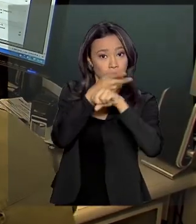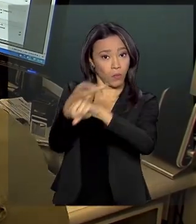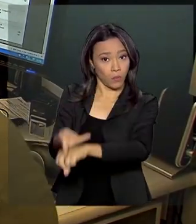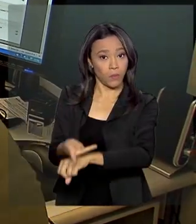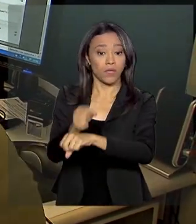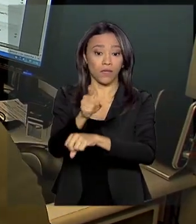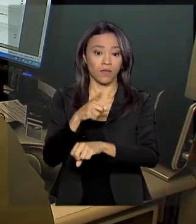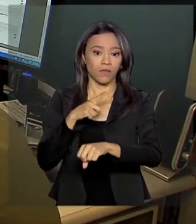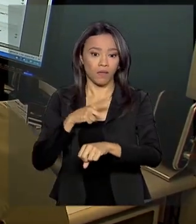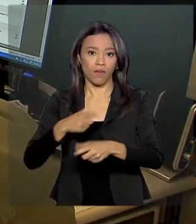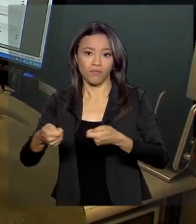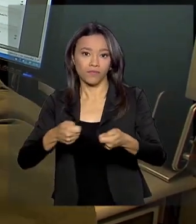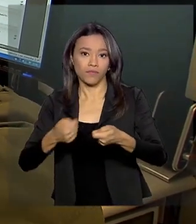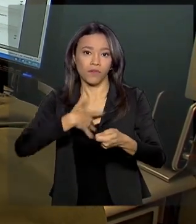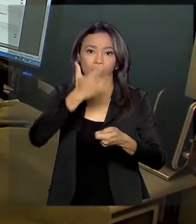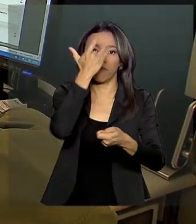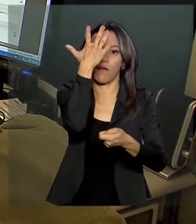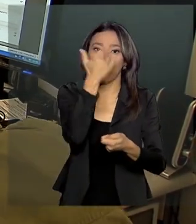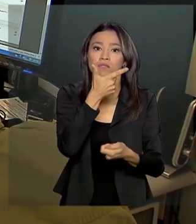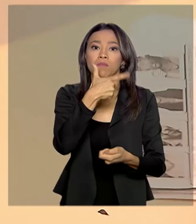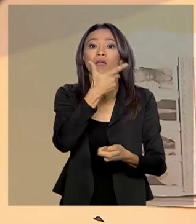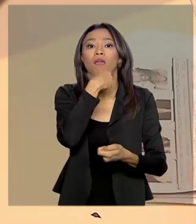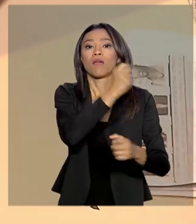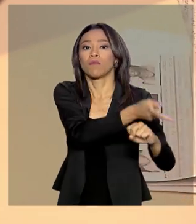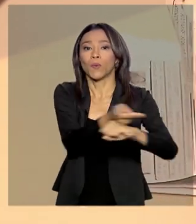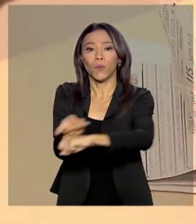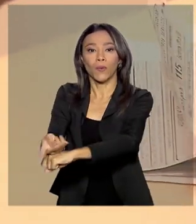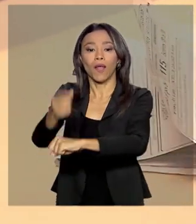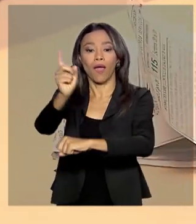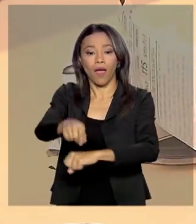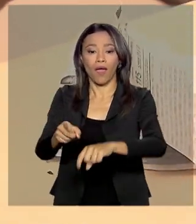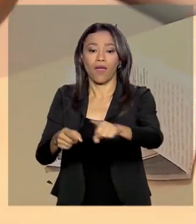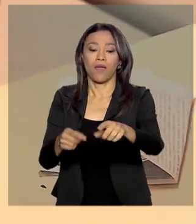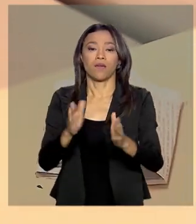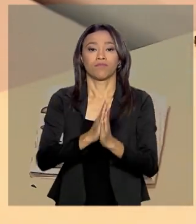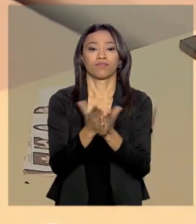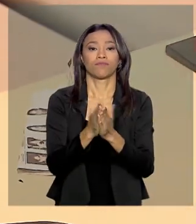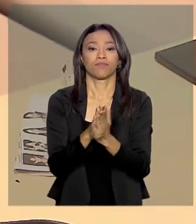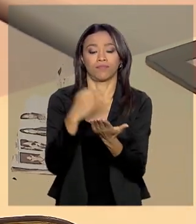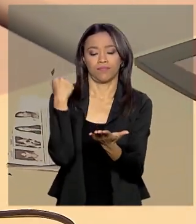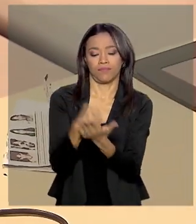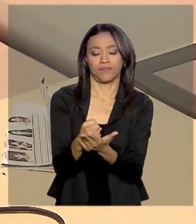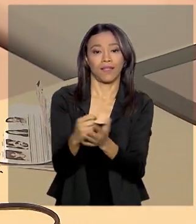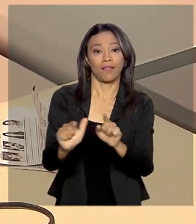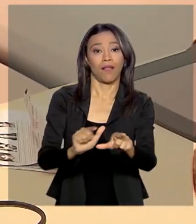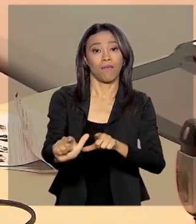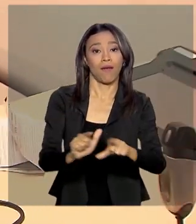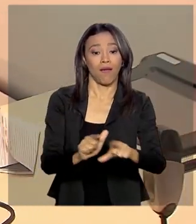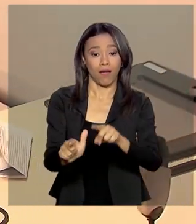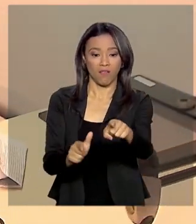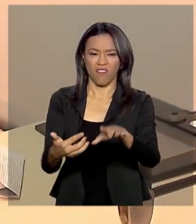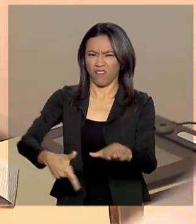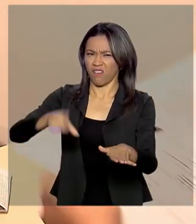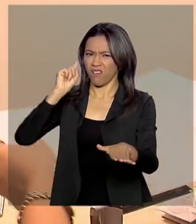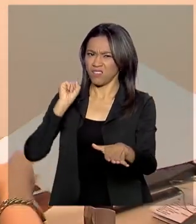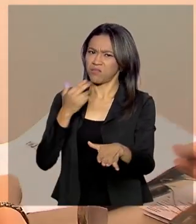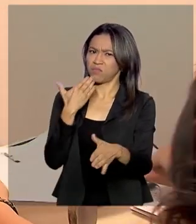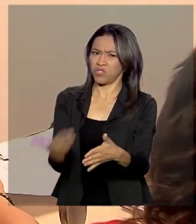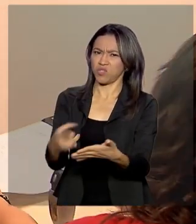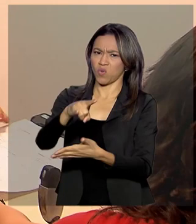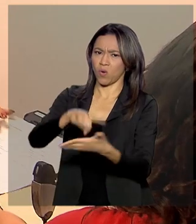economia e facilidade para os cidadãos é a carteira de trabalho digital. Antes emitir o documento